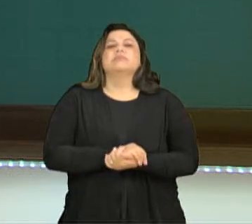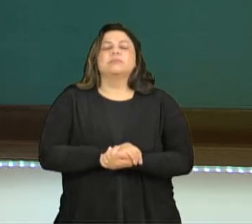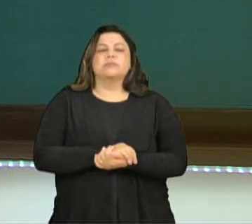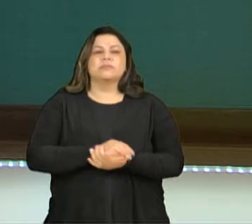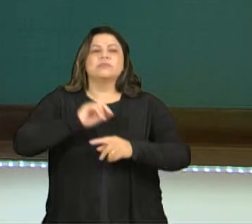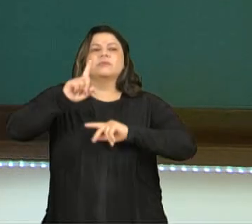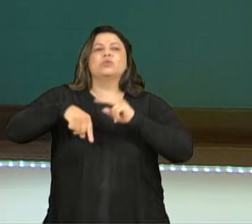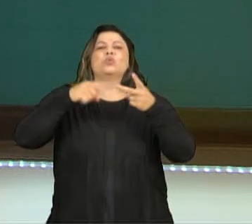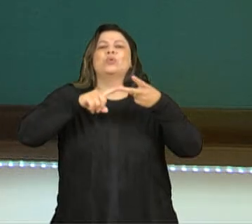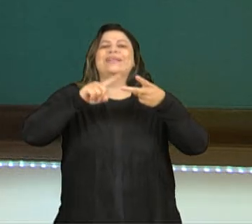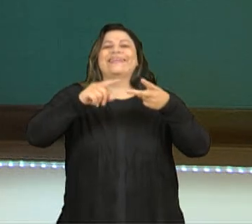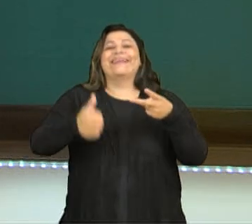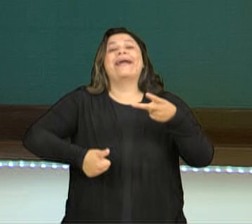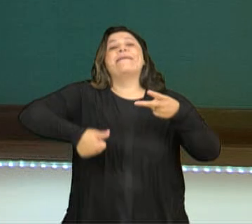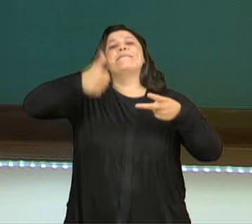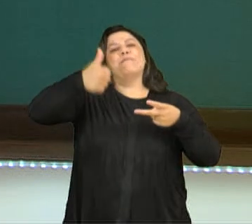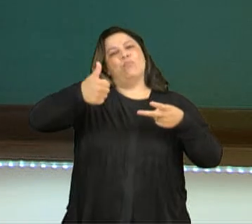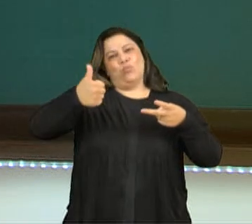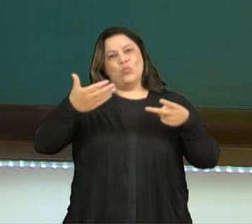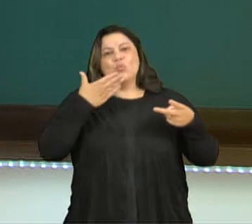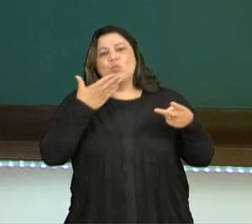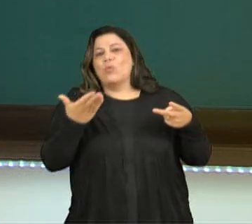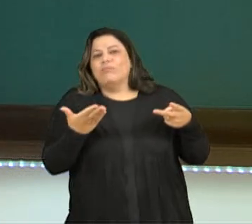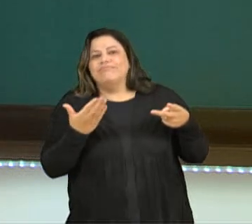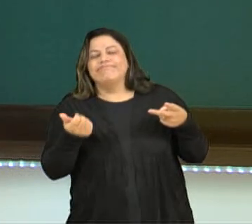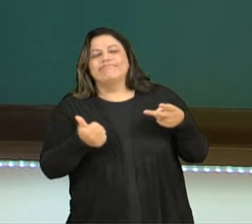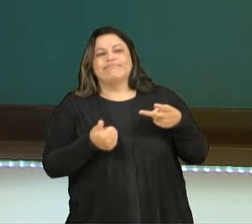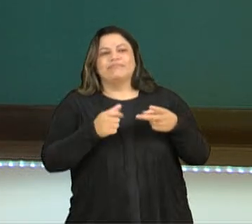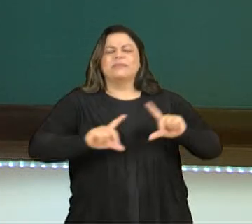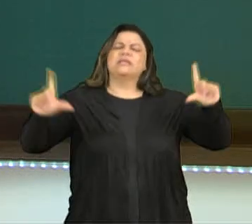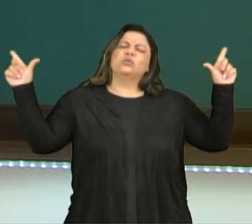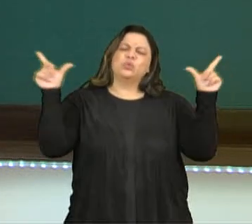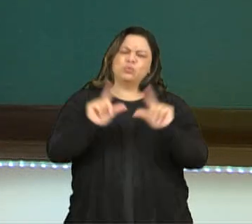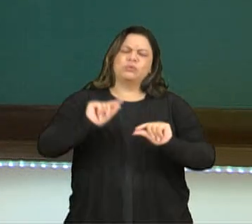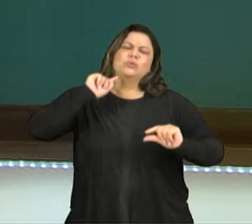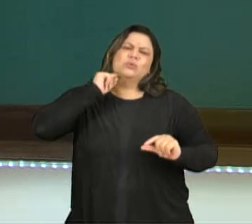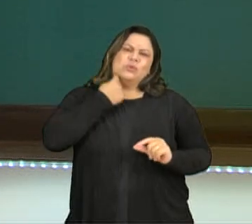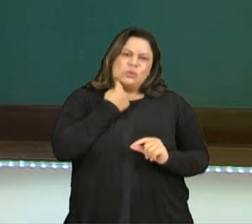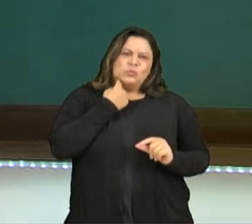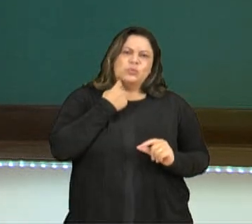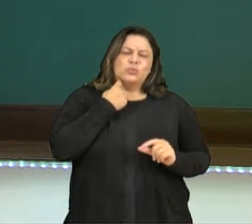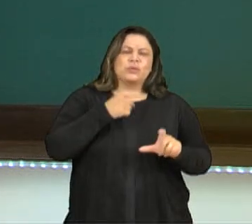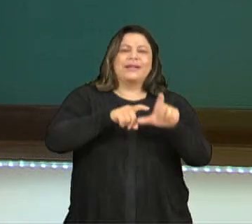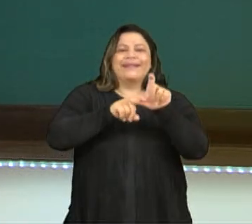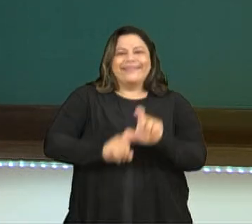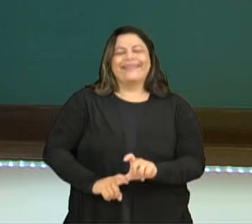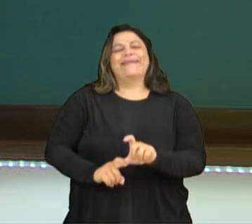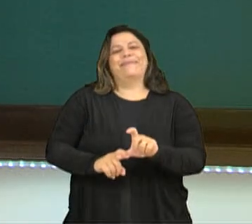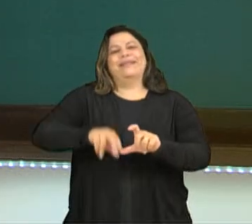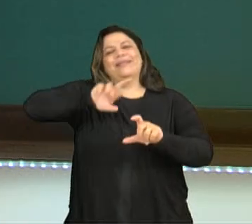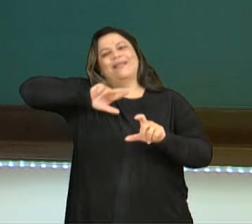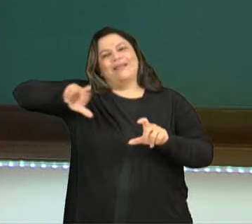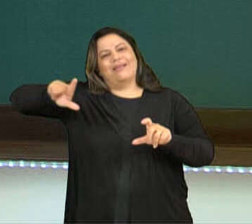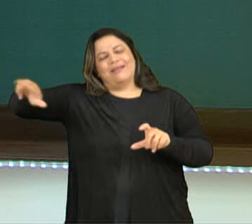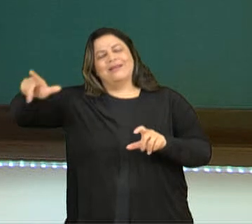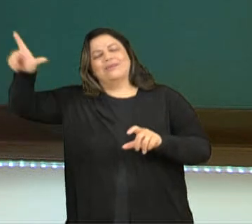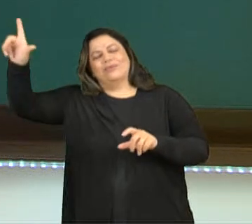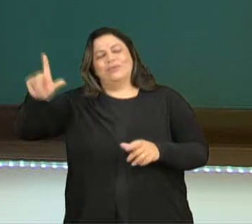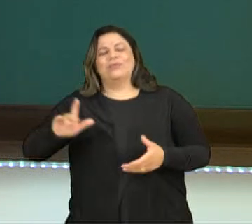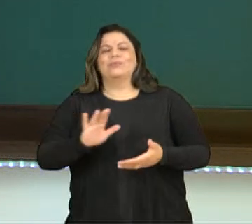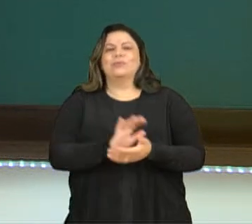da utilização dos recursos renováveis? Diminuição da poluição e da dependência de outras fontes de